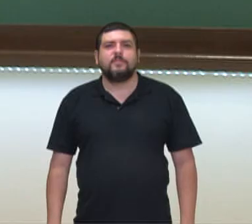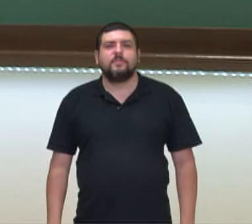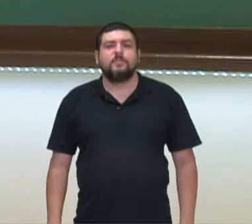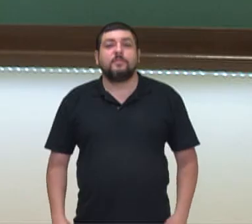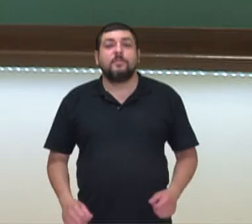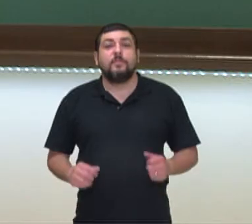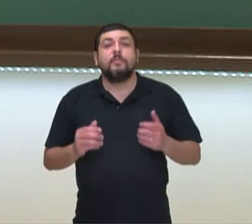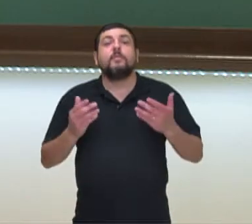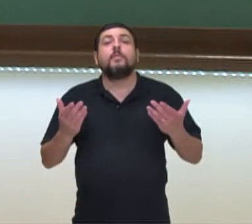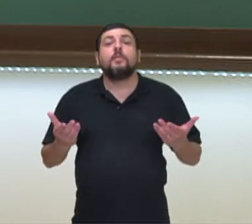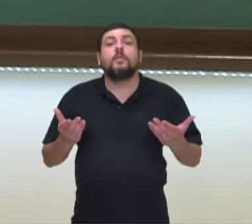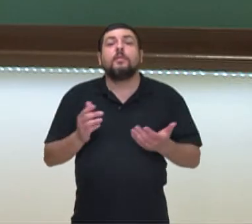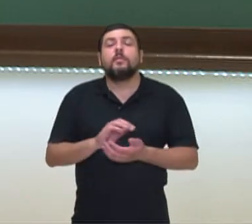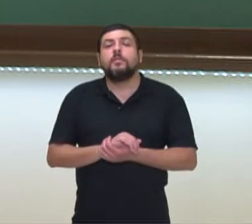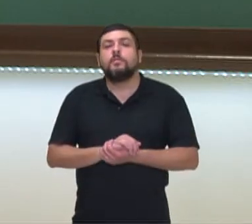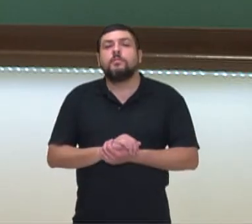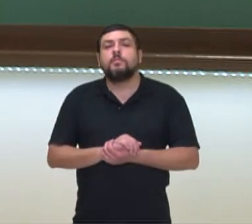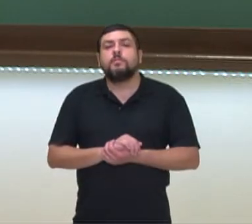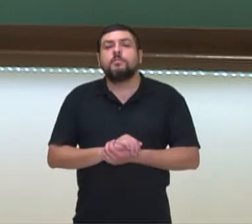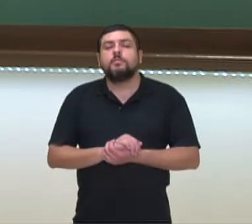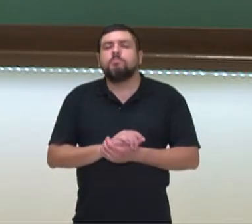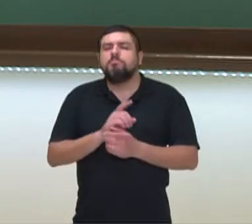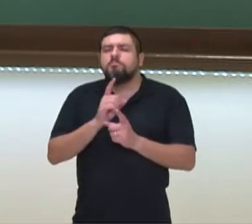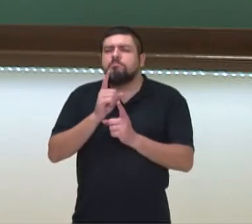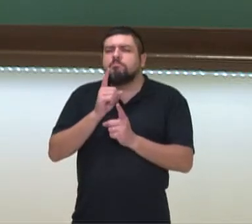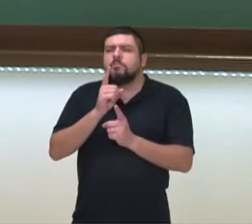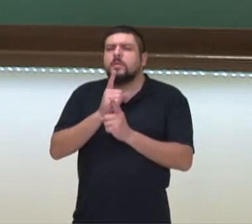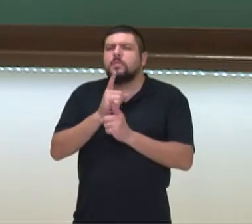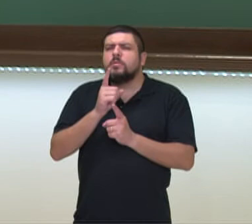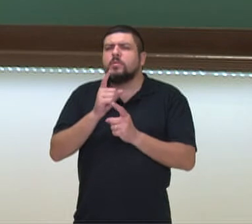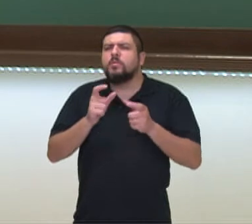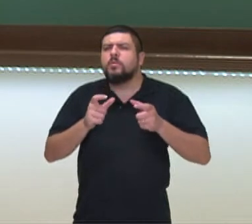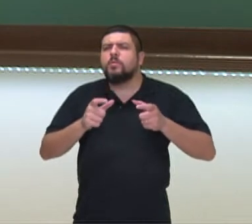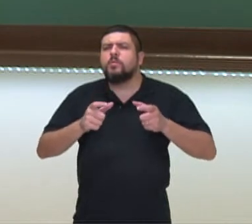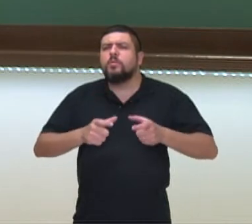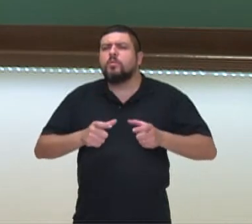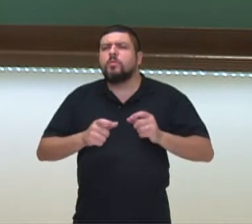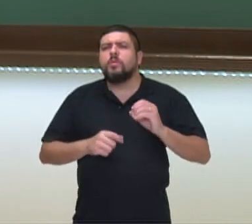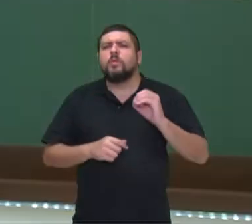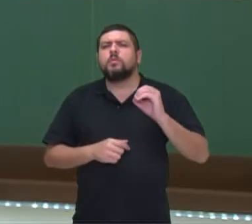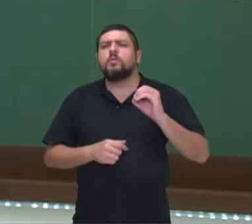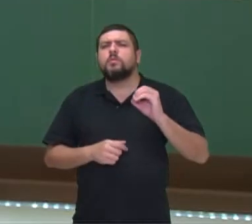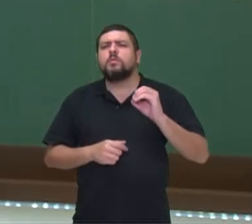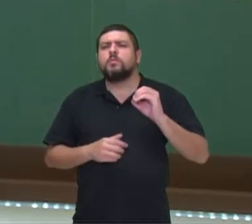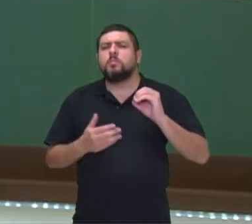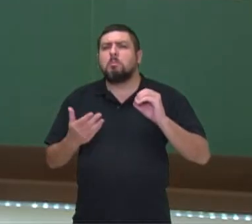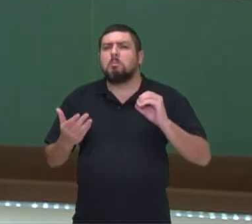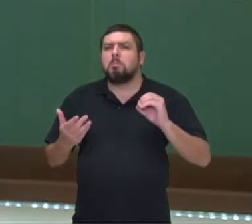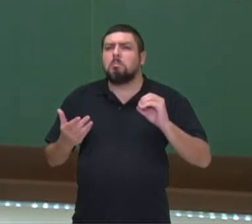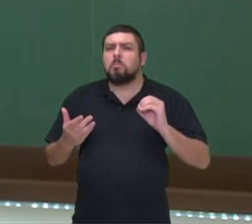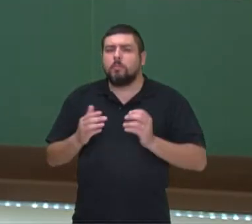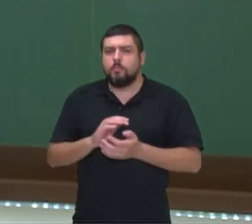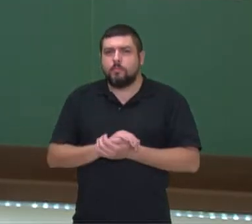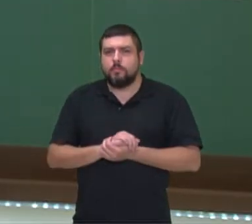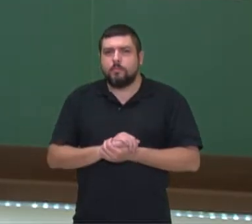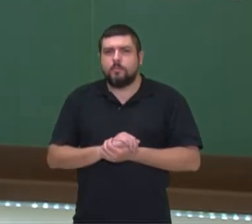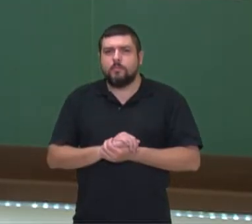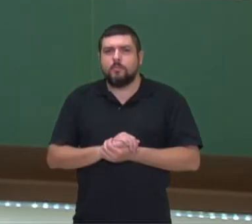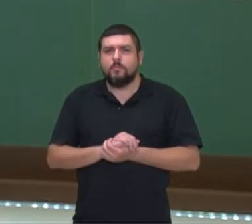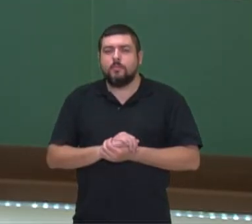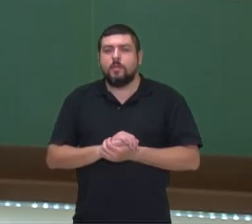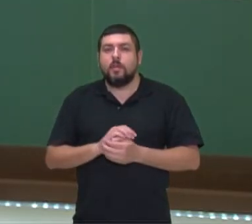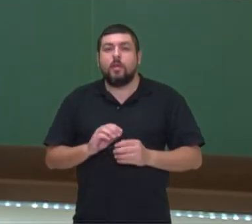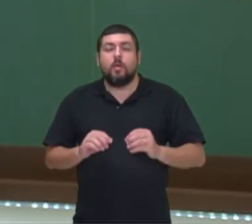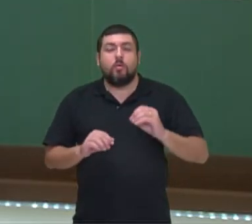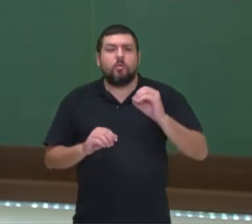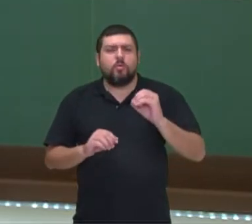E aí, galerinha, encontraram? Então, quem que é o zero dessa função? Então, olha só, observe aqui comigo. O zero da função vai